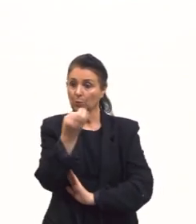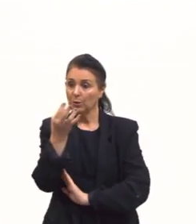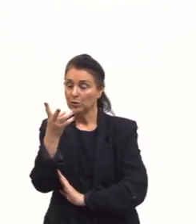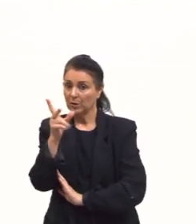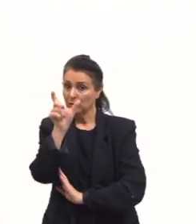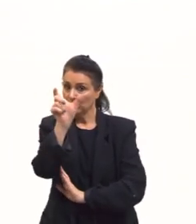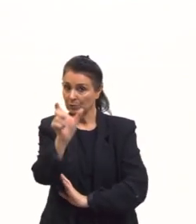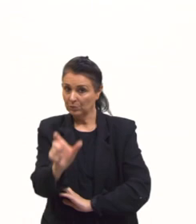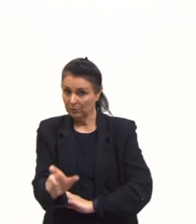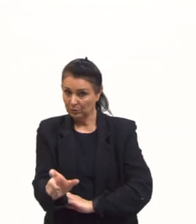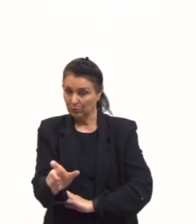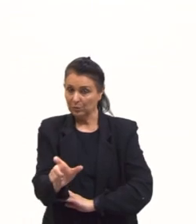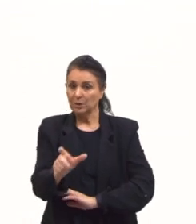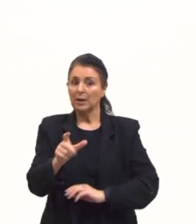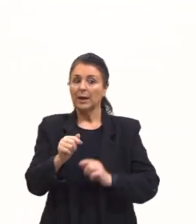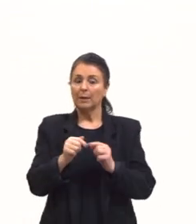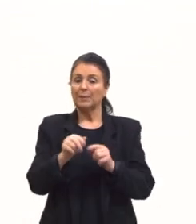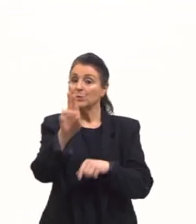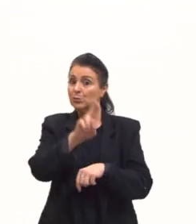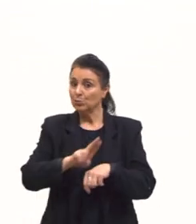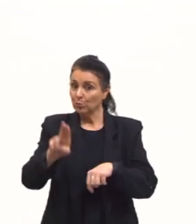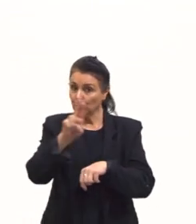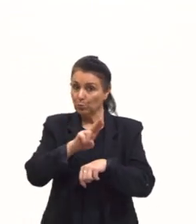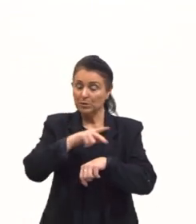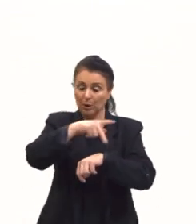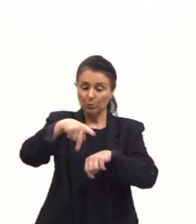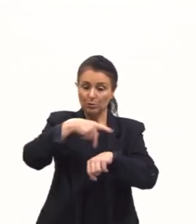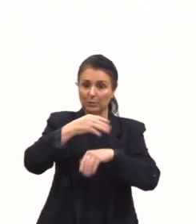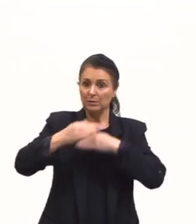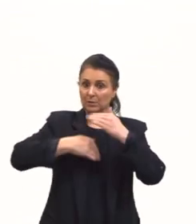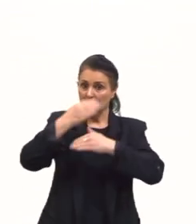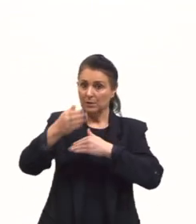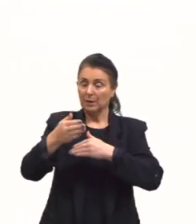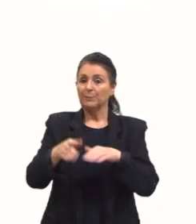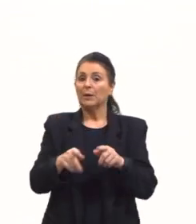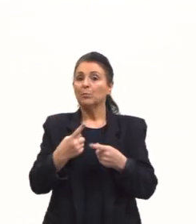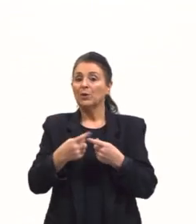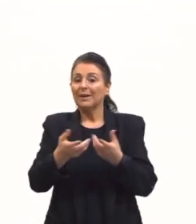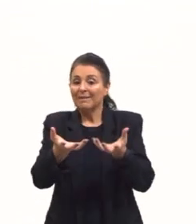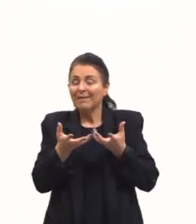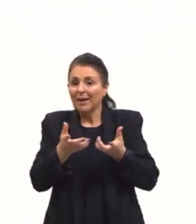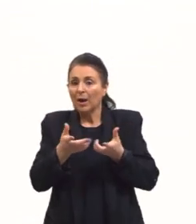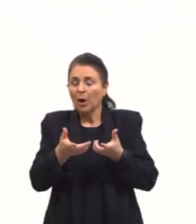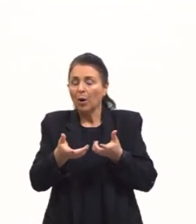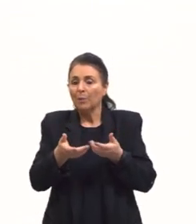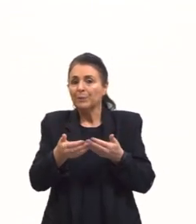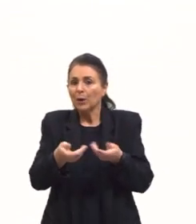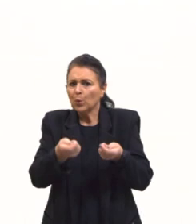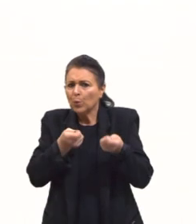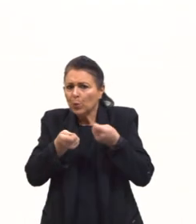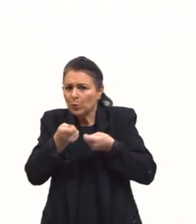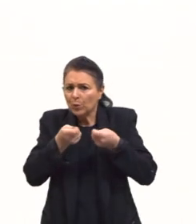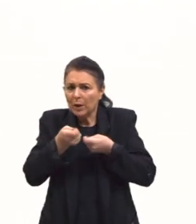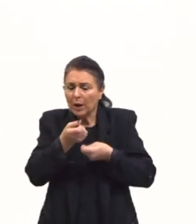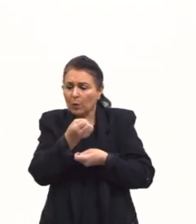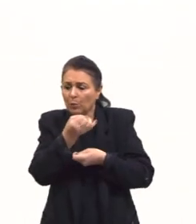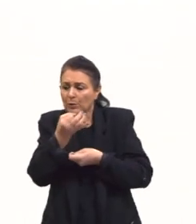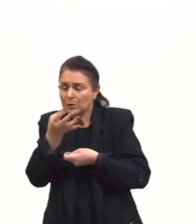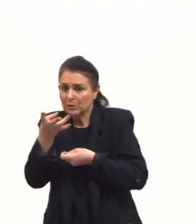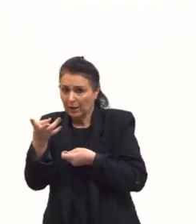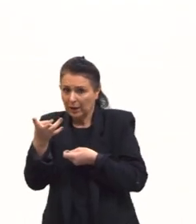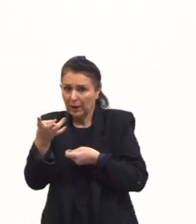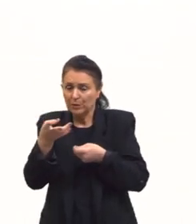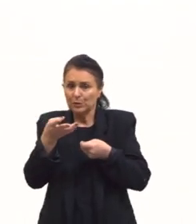são são retirados os países desenvolvidos Isso quer dizer vamos controlar a quantidade de pessoas que entram na nossa população necklace